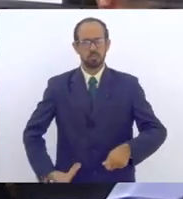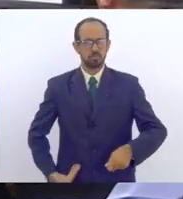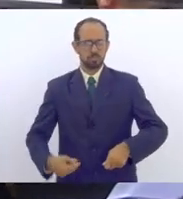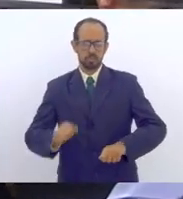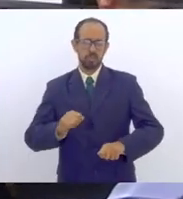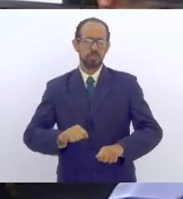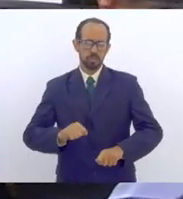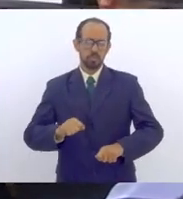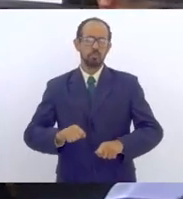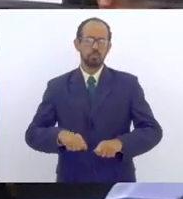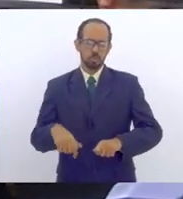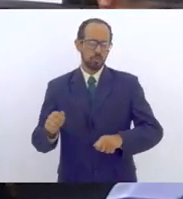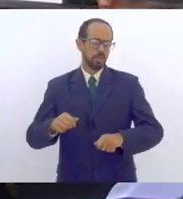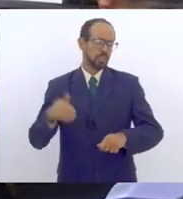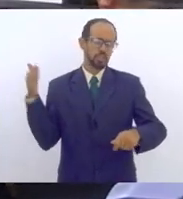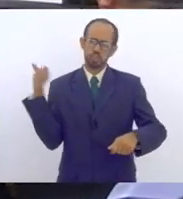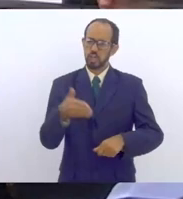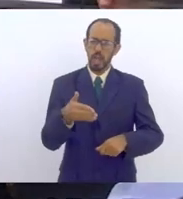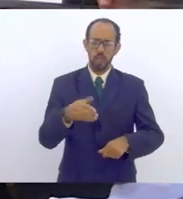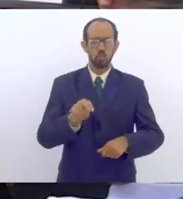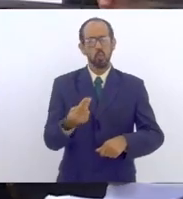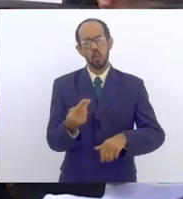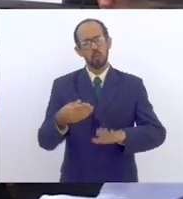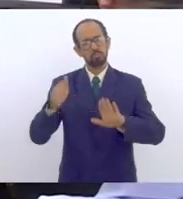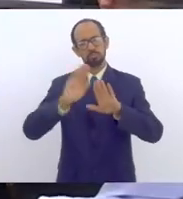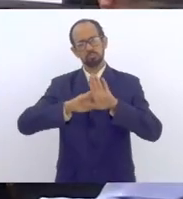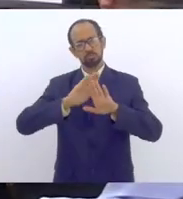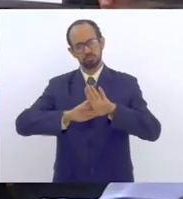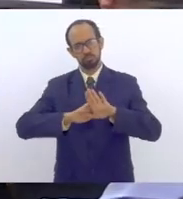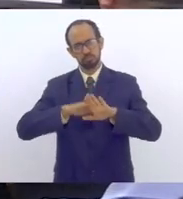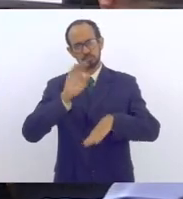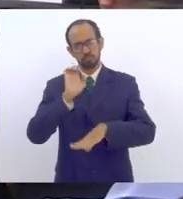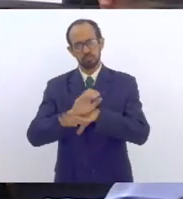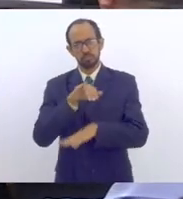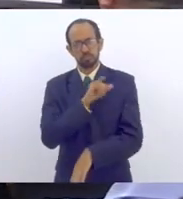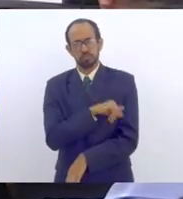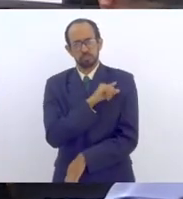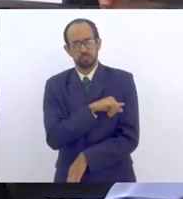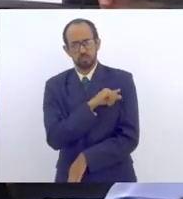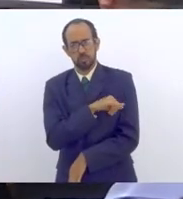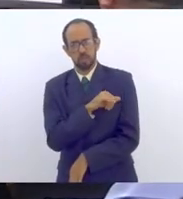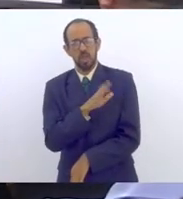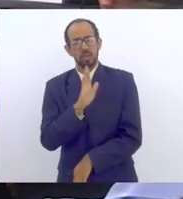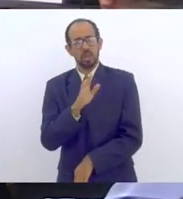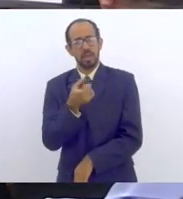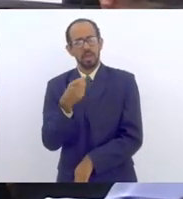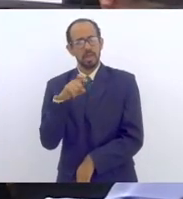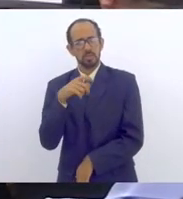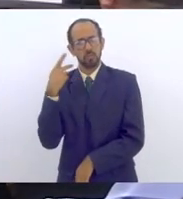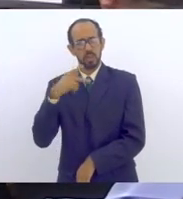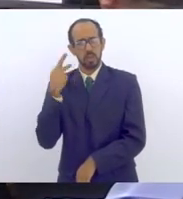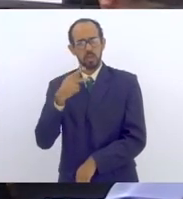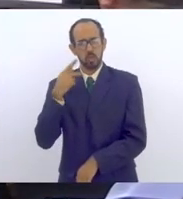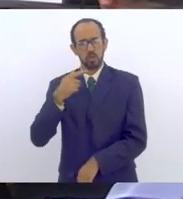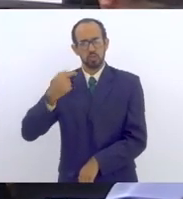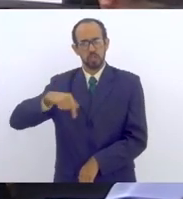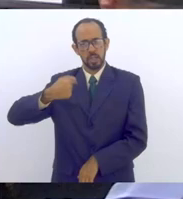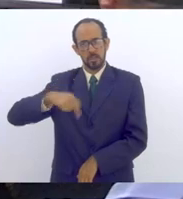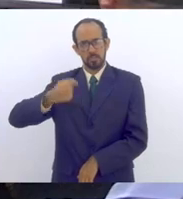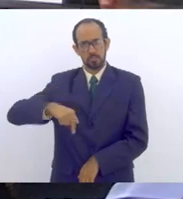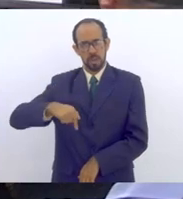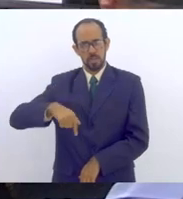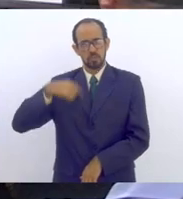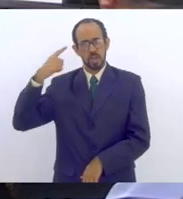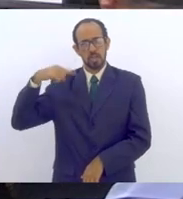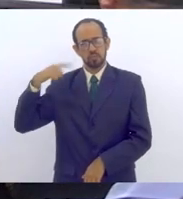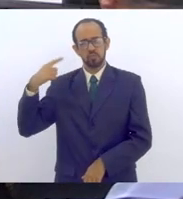direta ou indireta no estado do Rio de Janeiro foi vereador por dois mandatos no município de Queimados advogado com